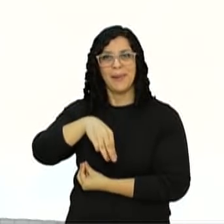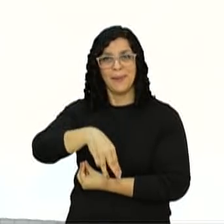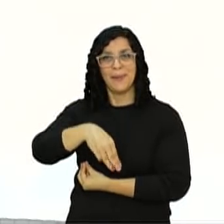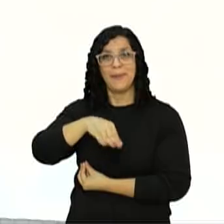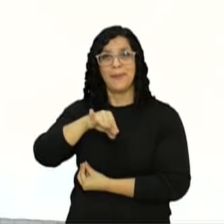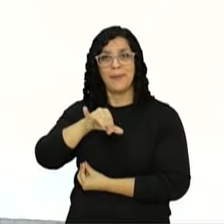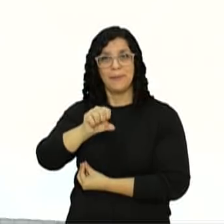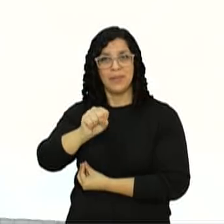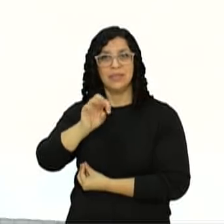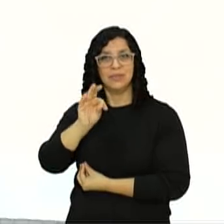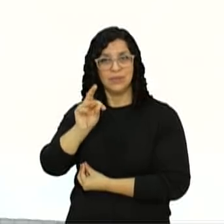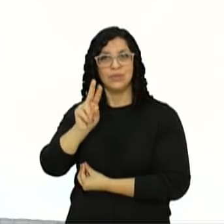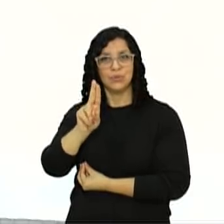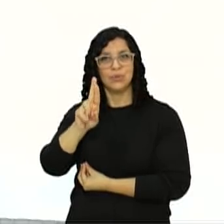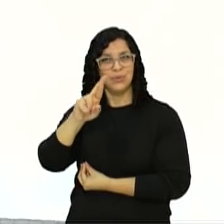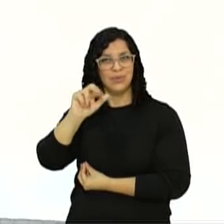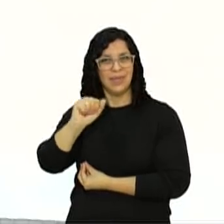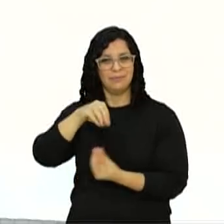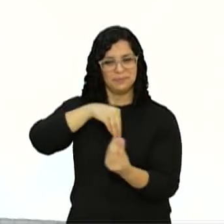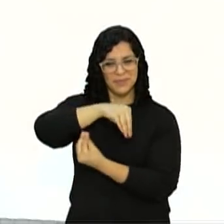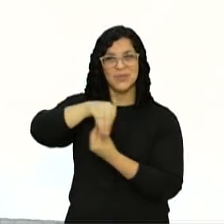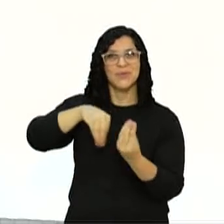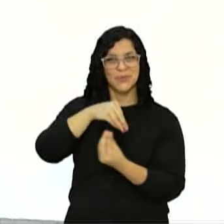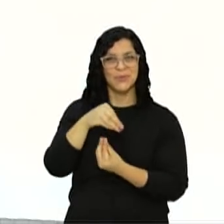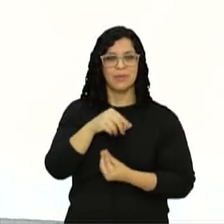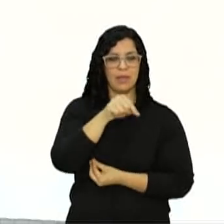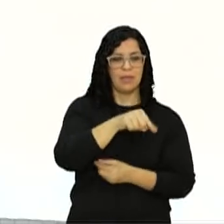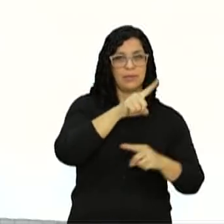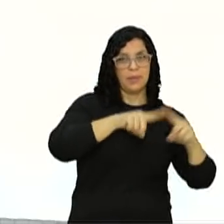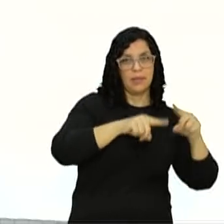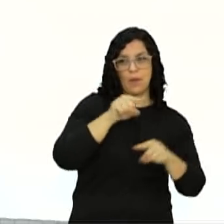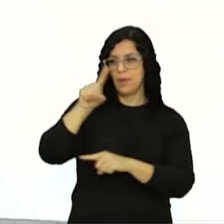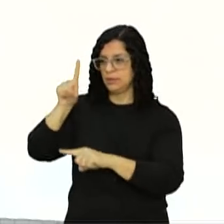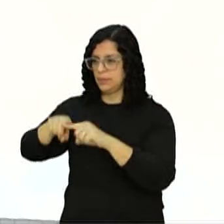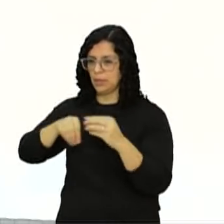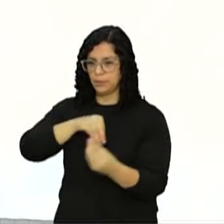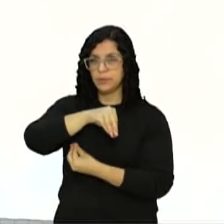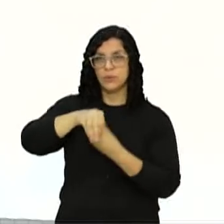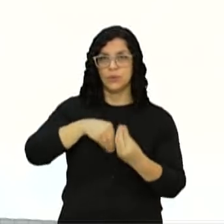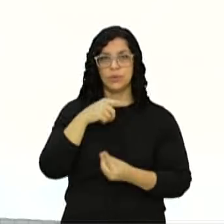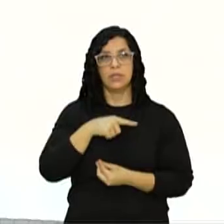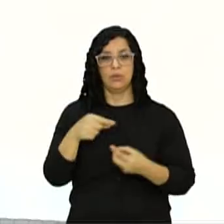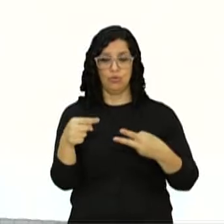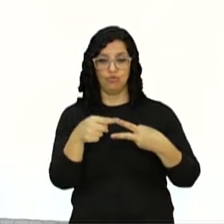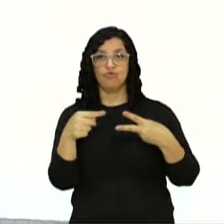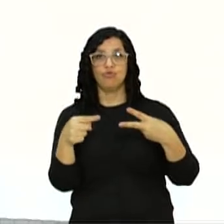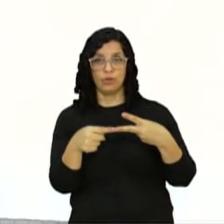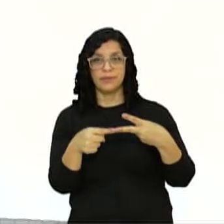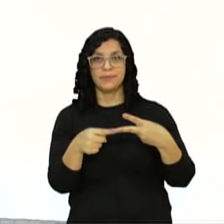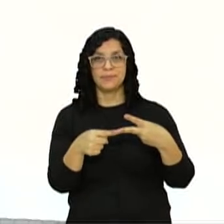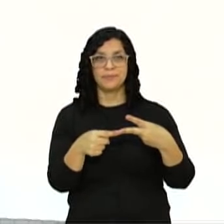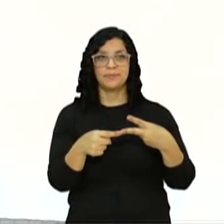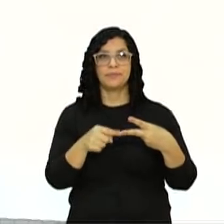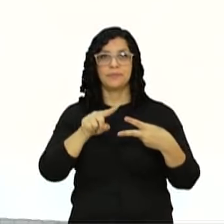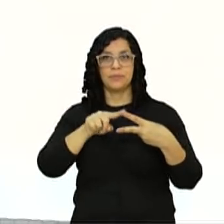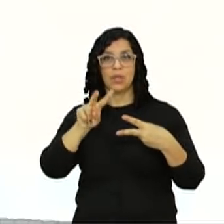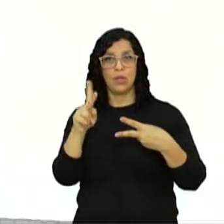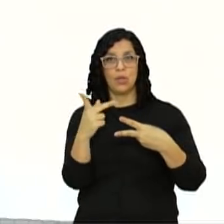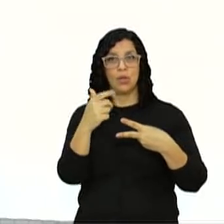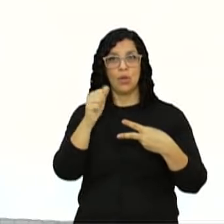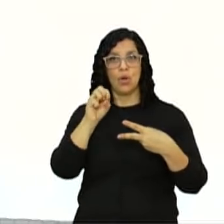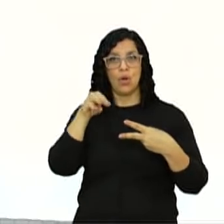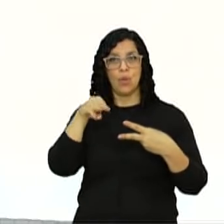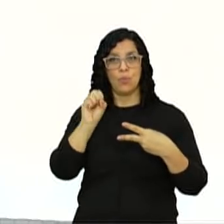estamos misturando. As misturas podem ser classificadas em dois tipos, as